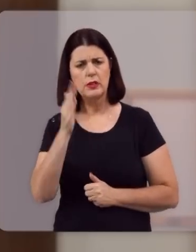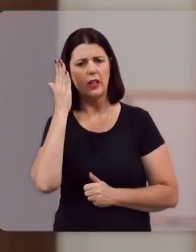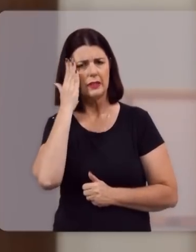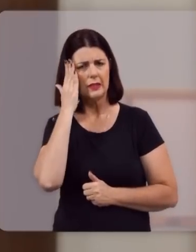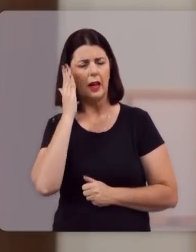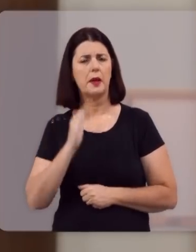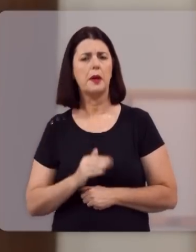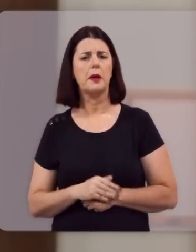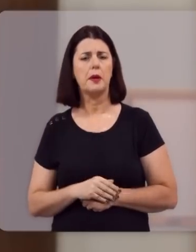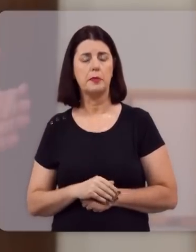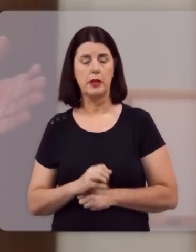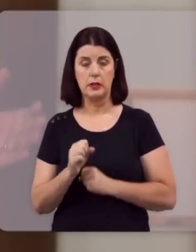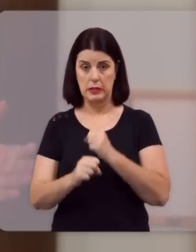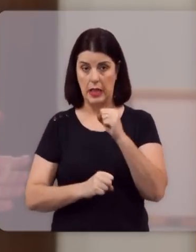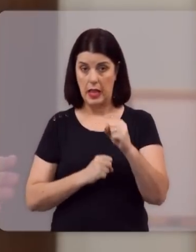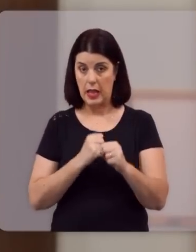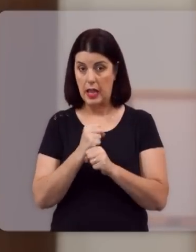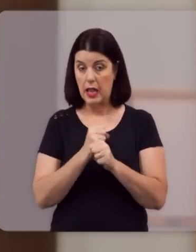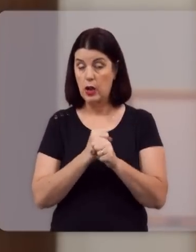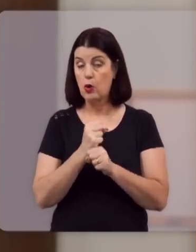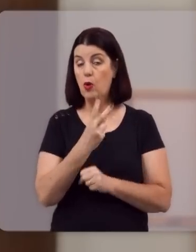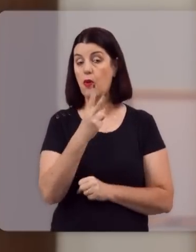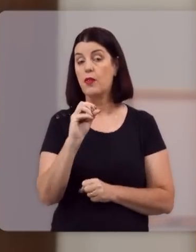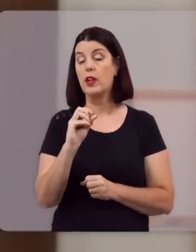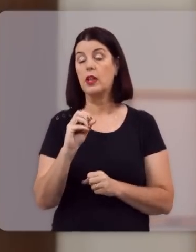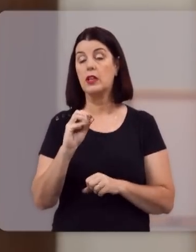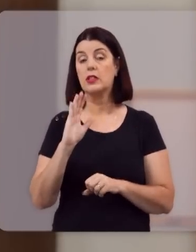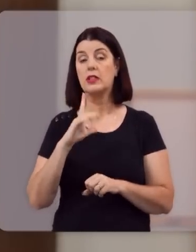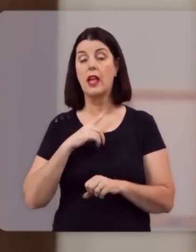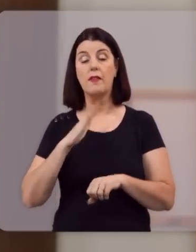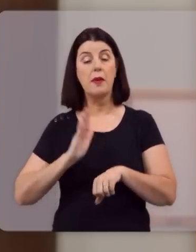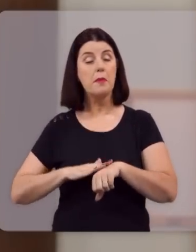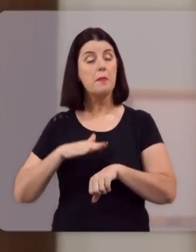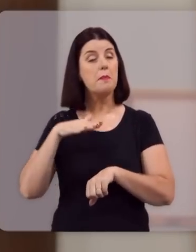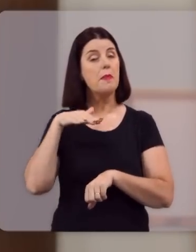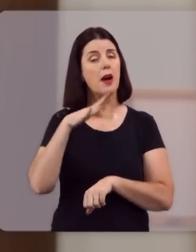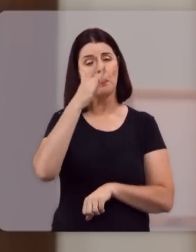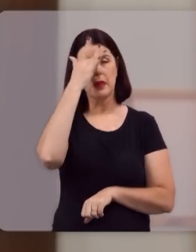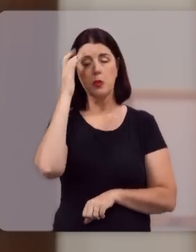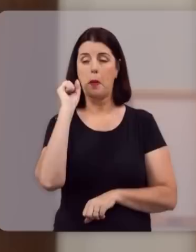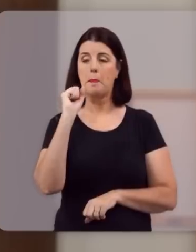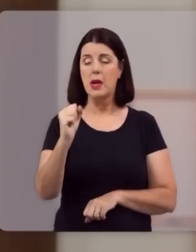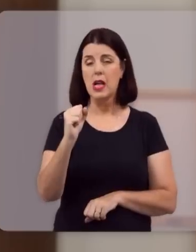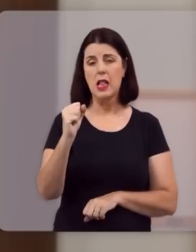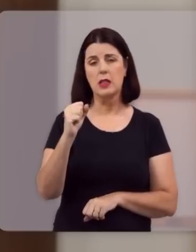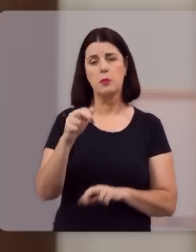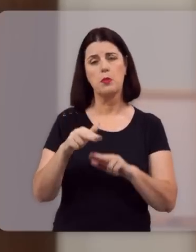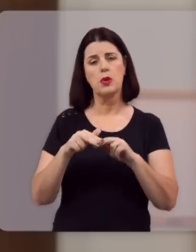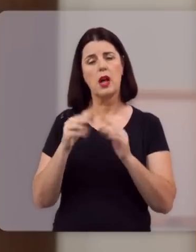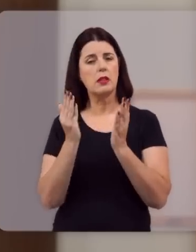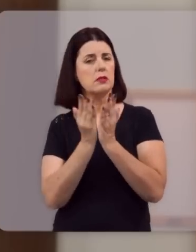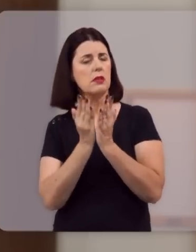você pode saber disso, no século XX nós tivemos a maior quantidade de mártires do cristianismo.